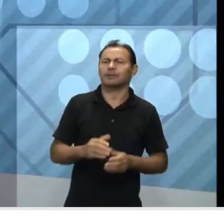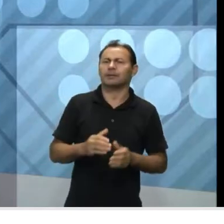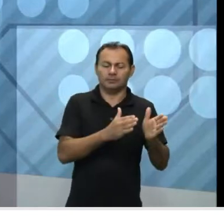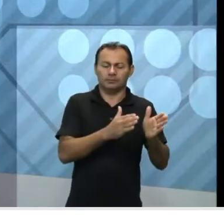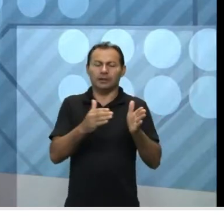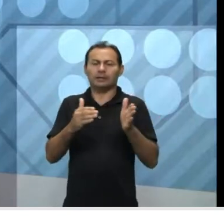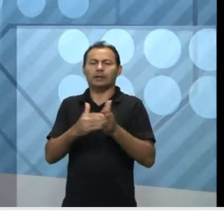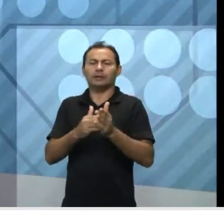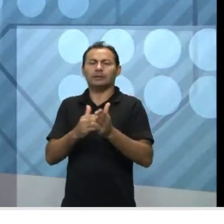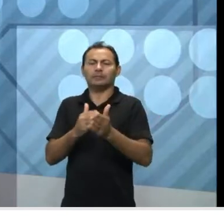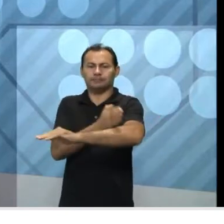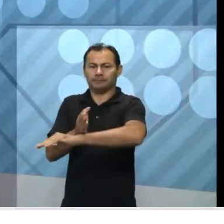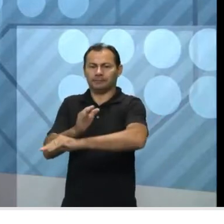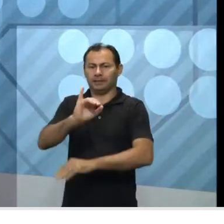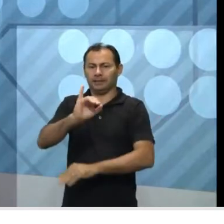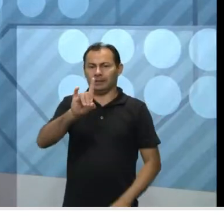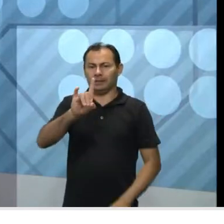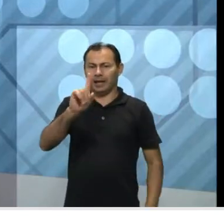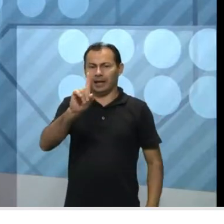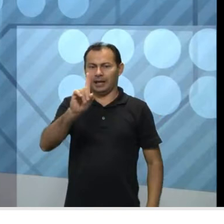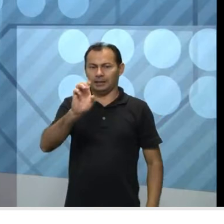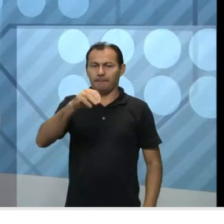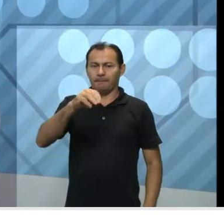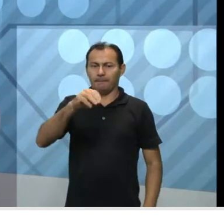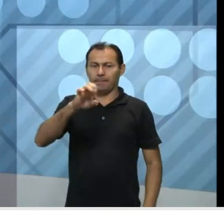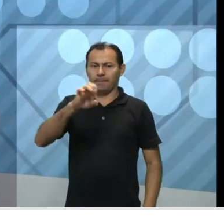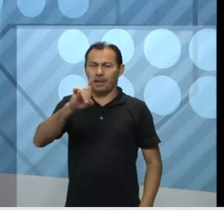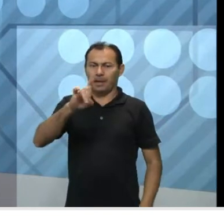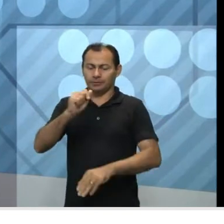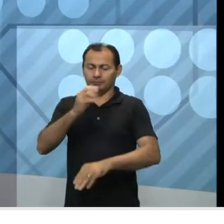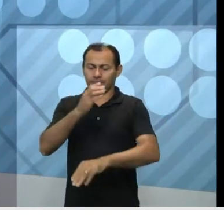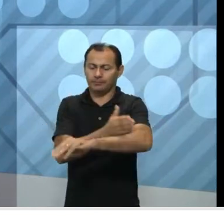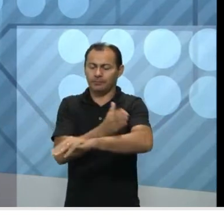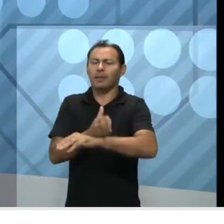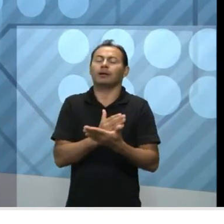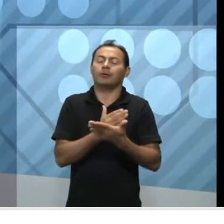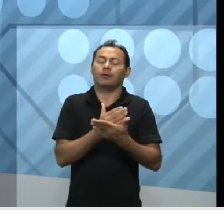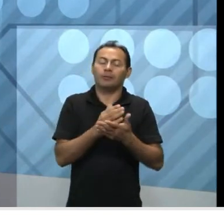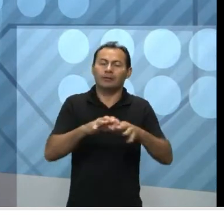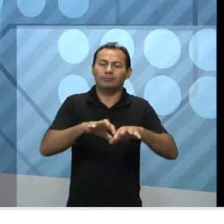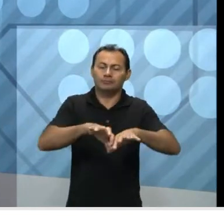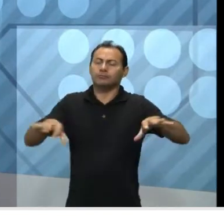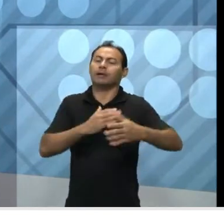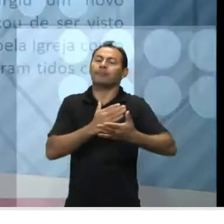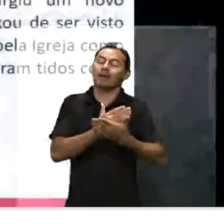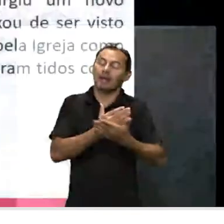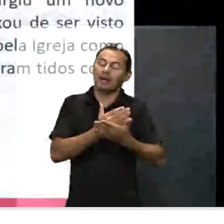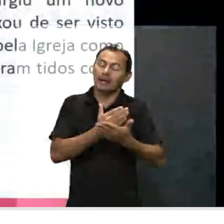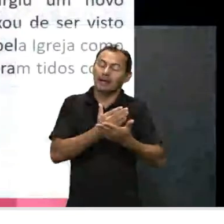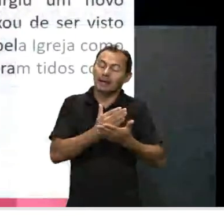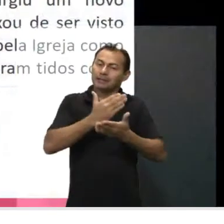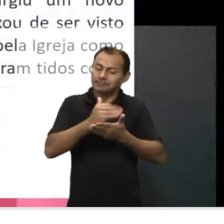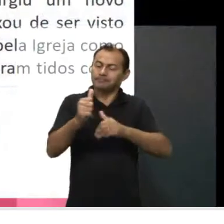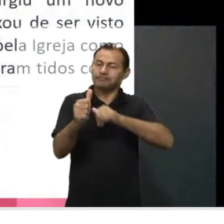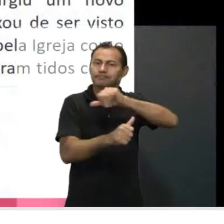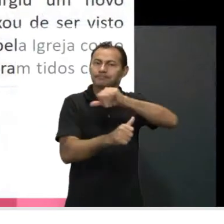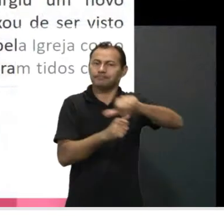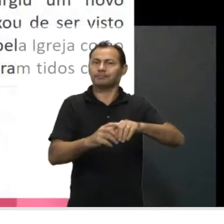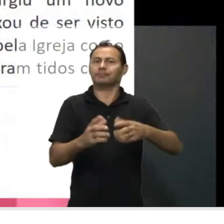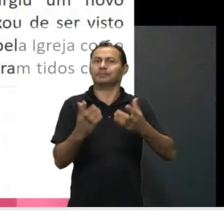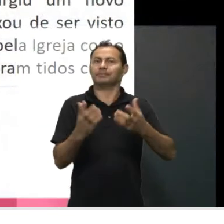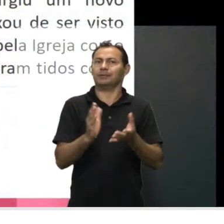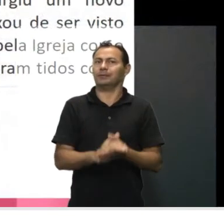fase de exclusão, mas começa então uma mudança nesse período. Lá no quadro eu coloco o seguinte, que até a